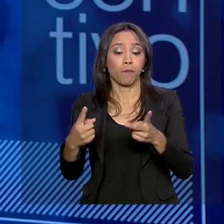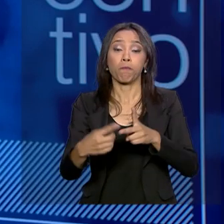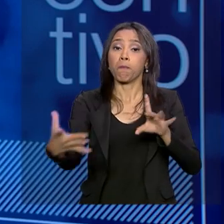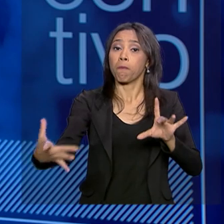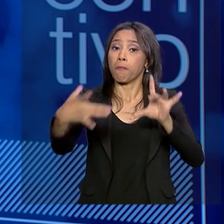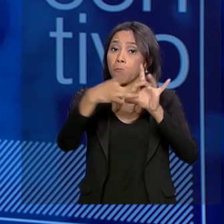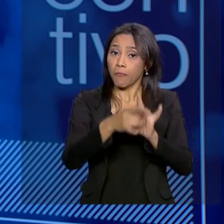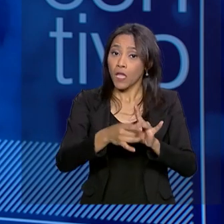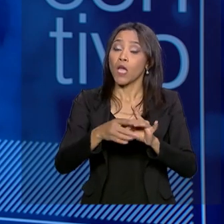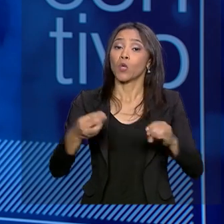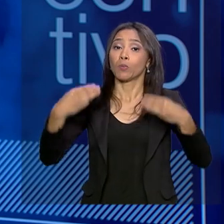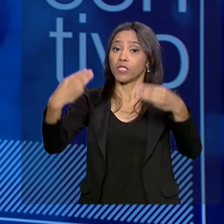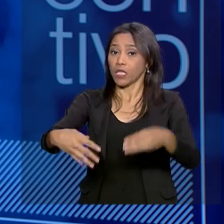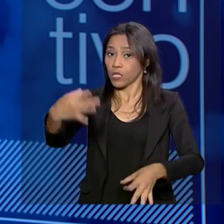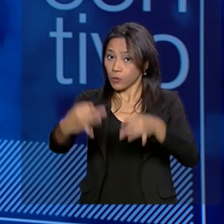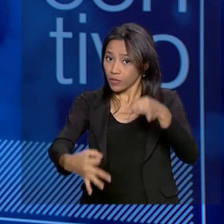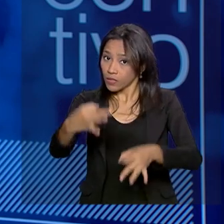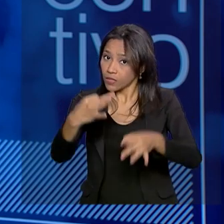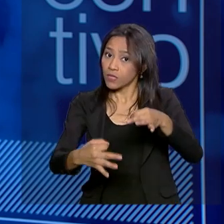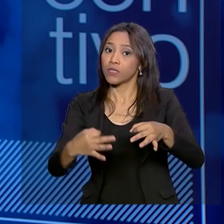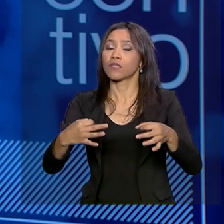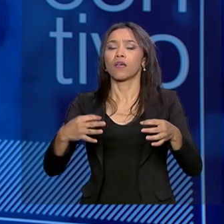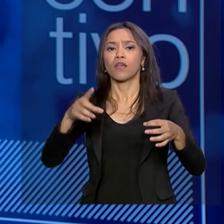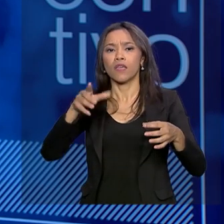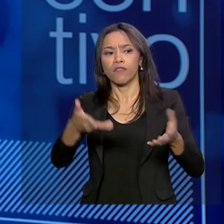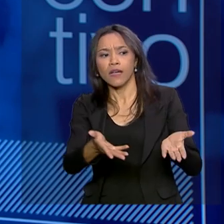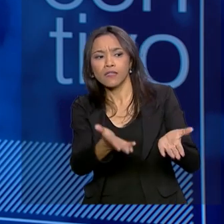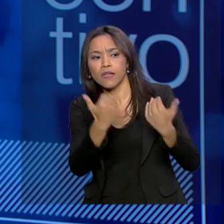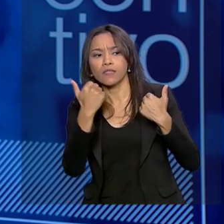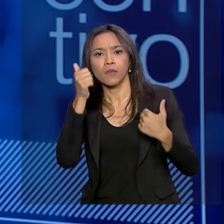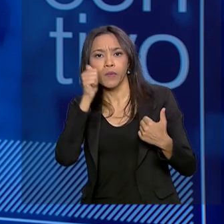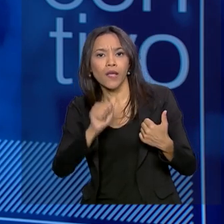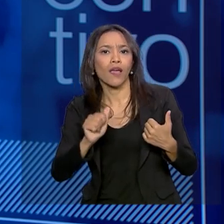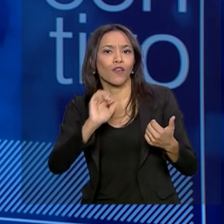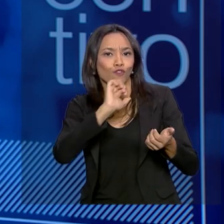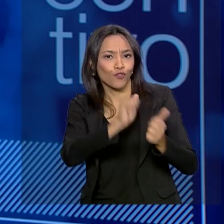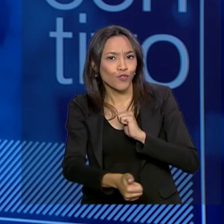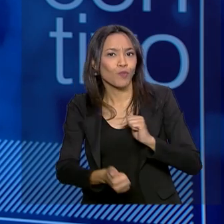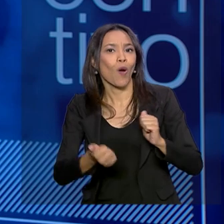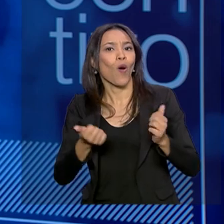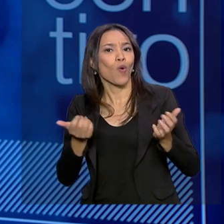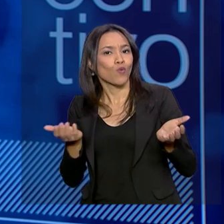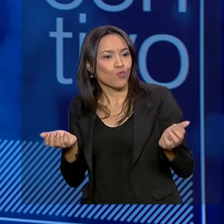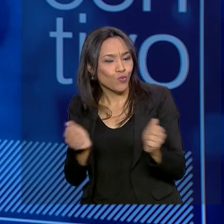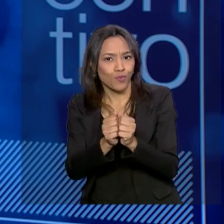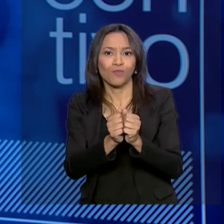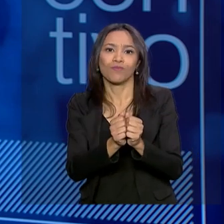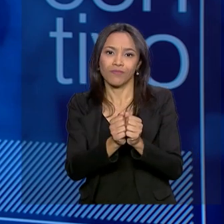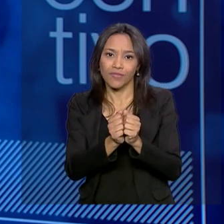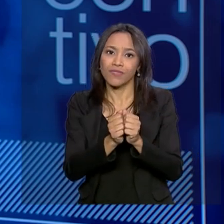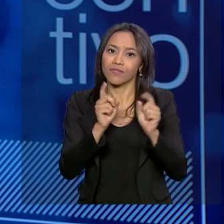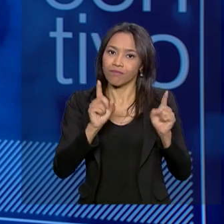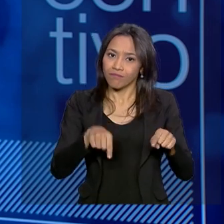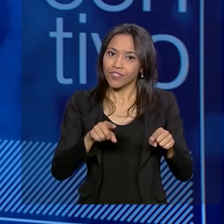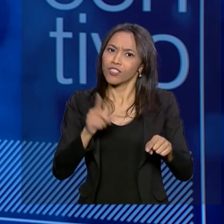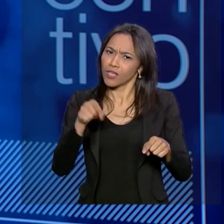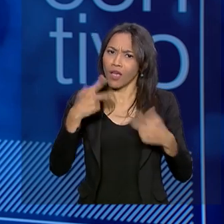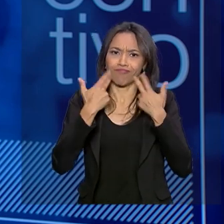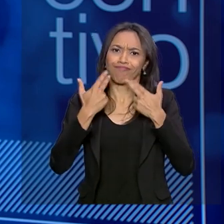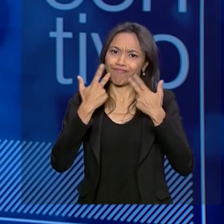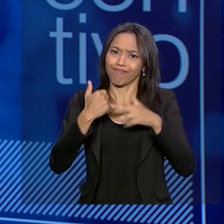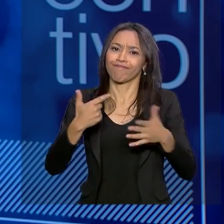da Justiça, uma ação que vai trazer a mulher e o futebol juntos, né? Já uma atividade comum